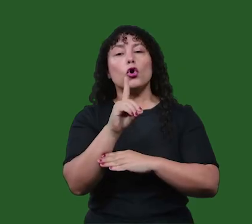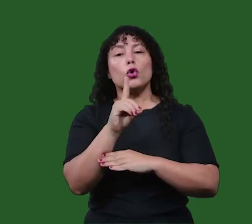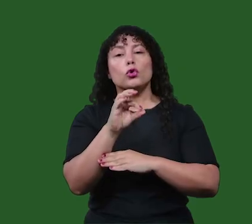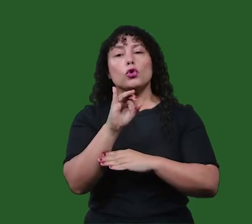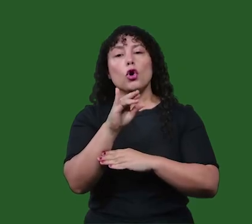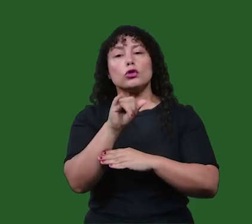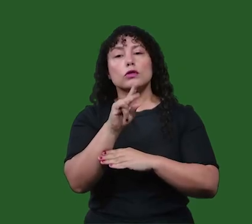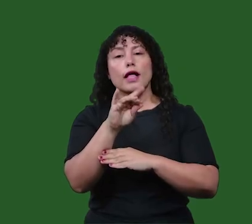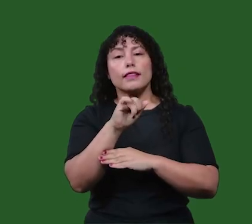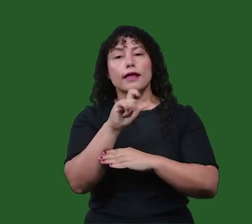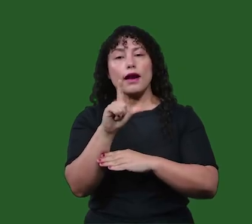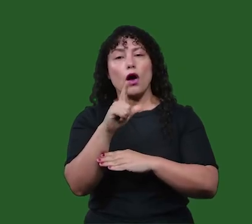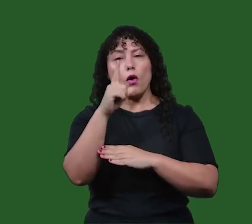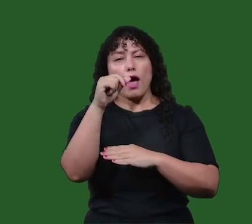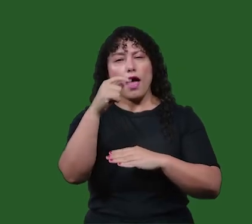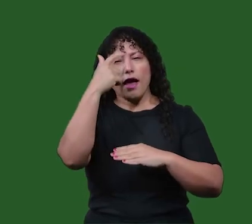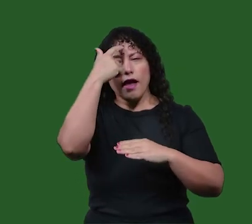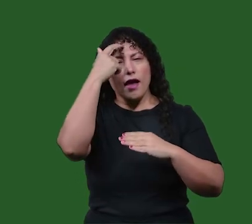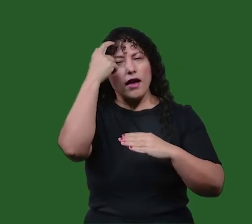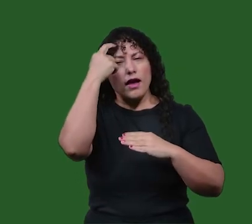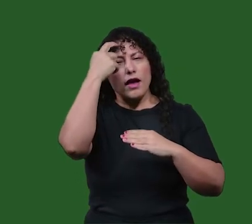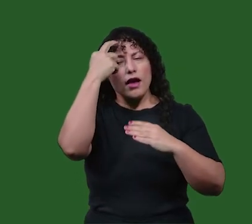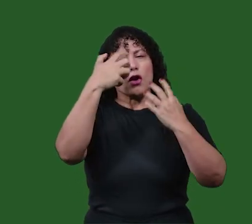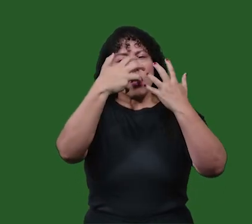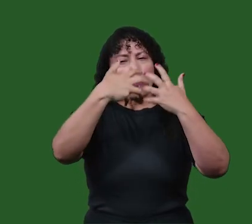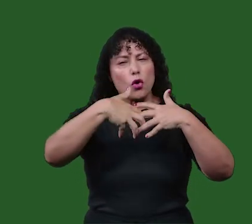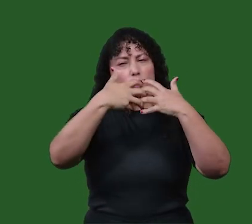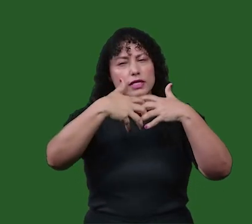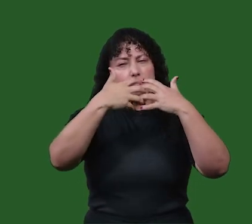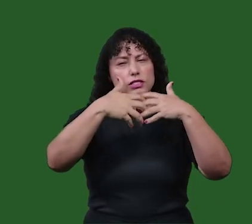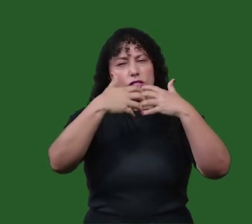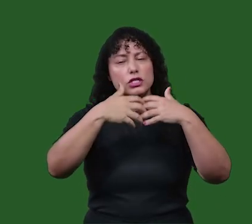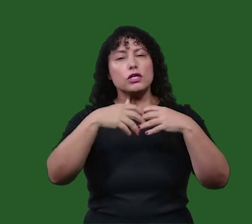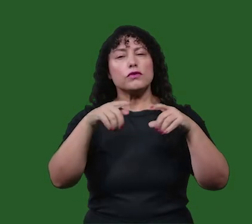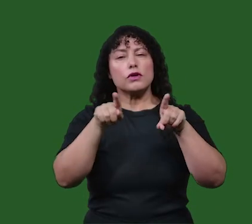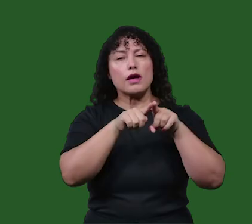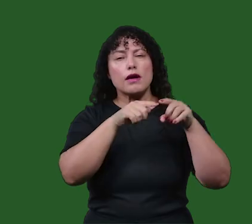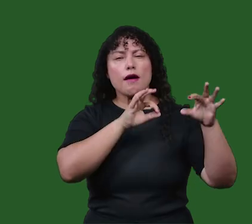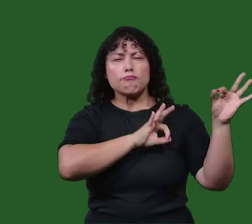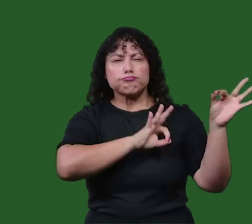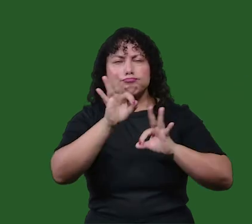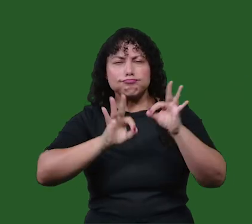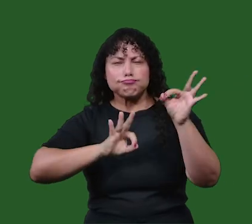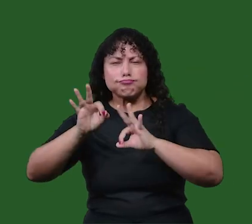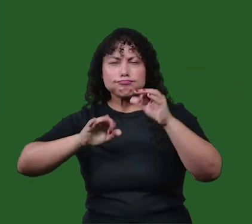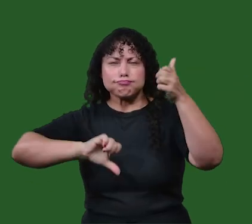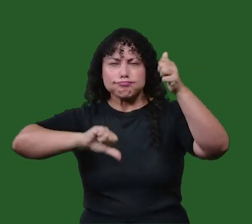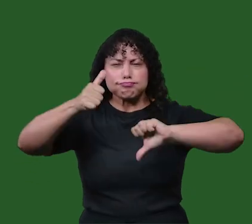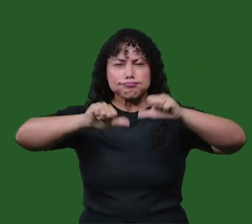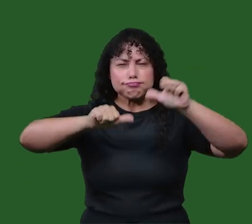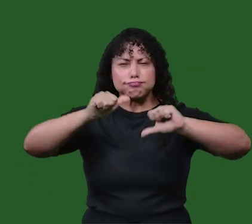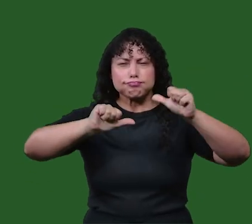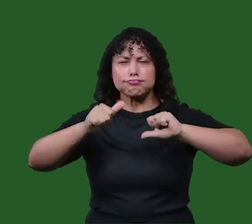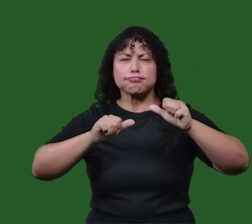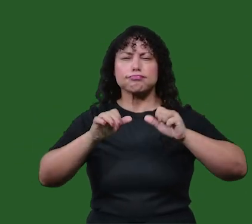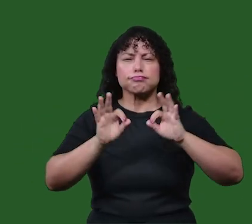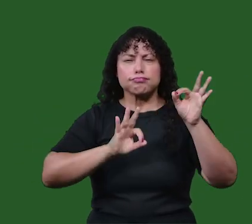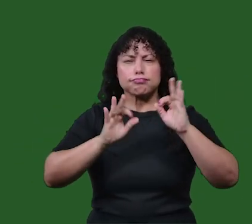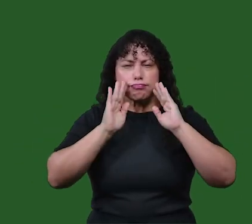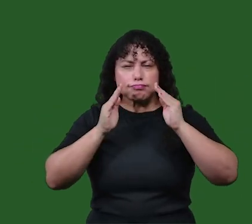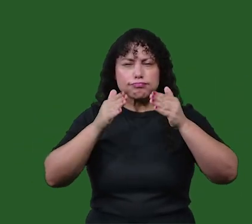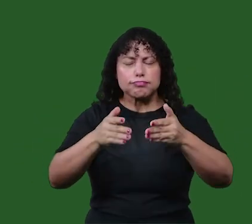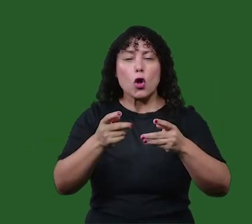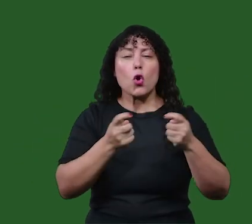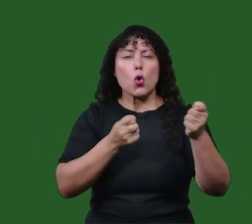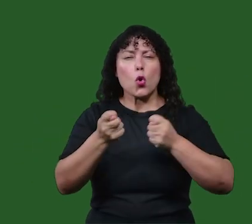O dorsolateral. Ele é cognitivo e analítico. Ele organiza, planeja, ele mantém um